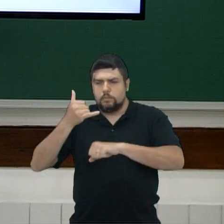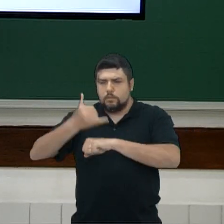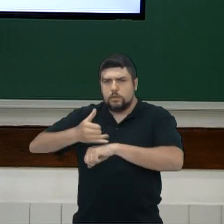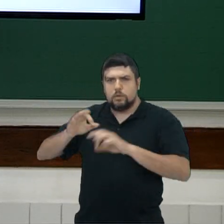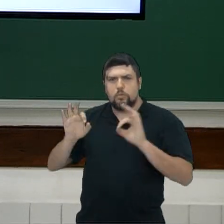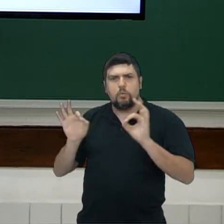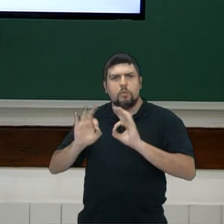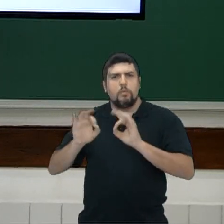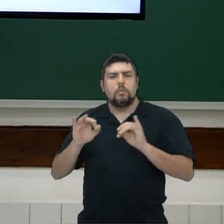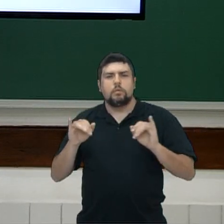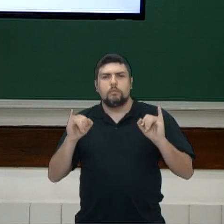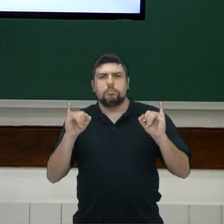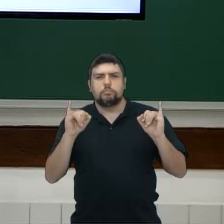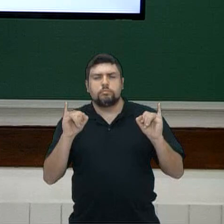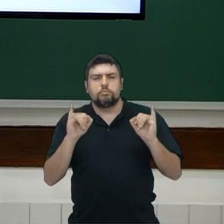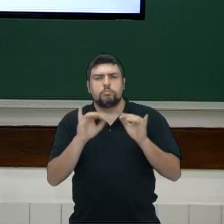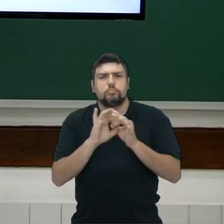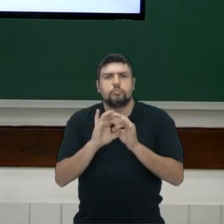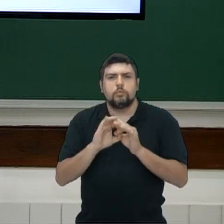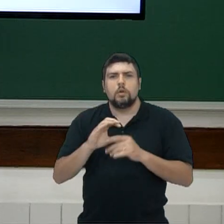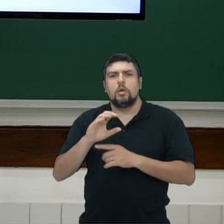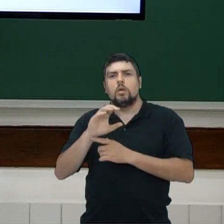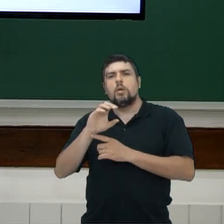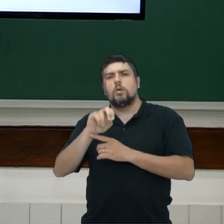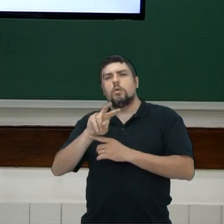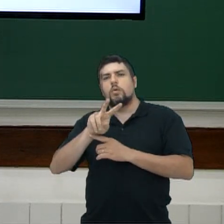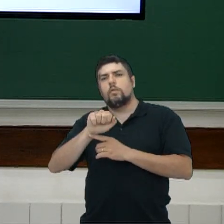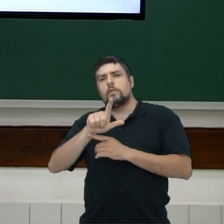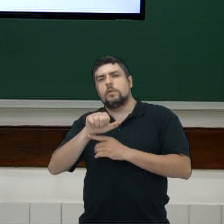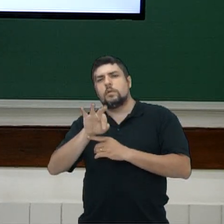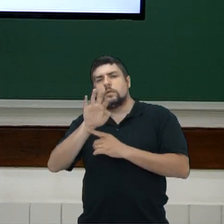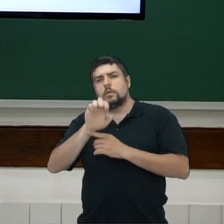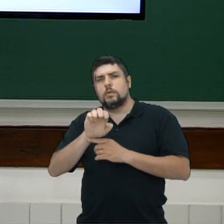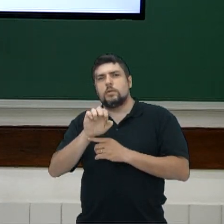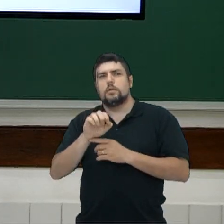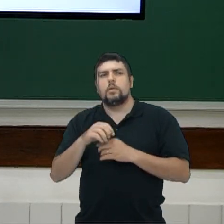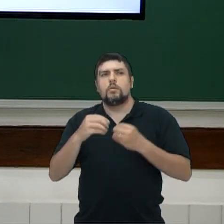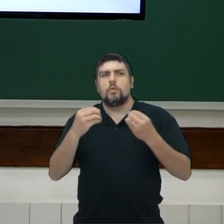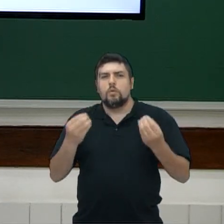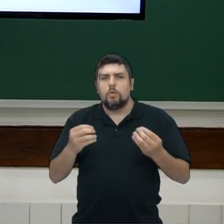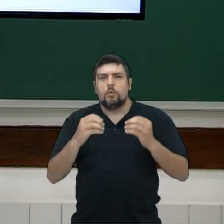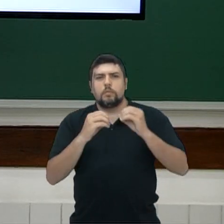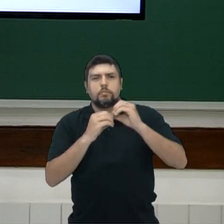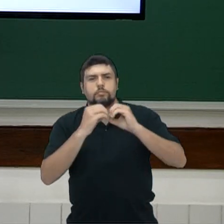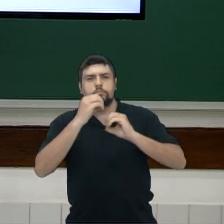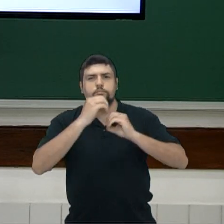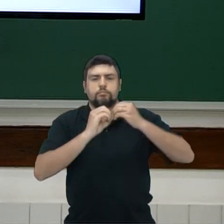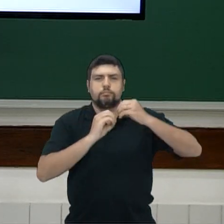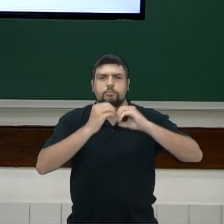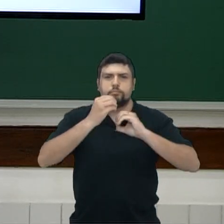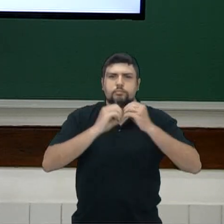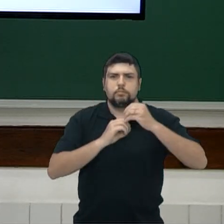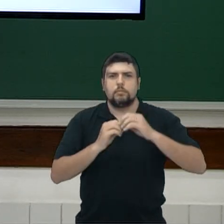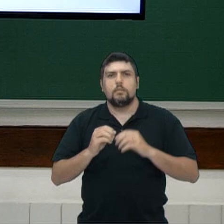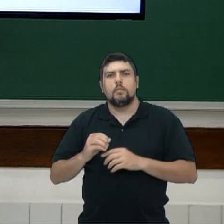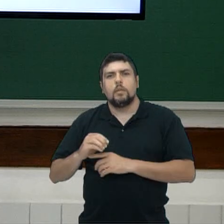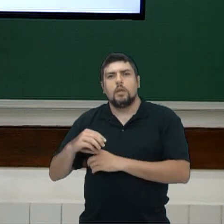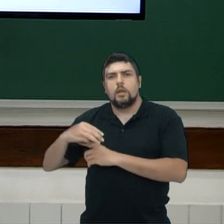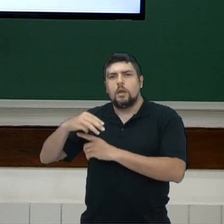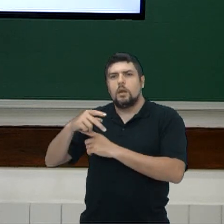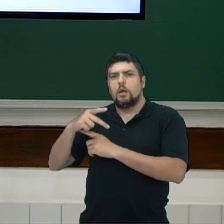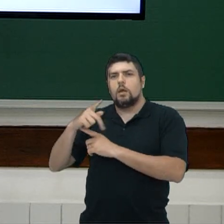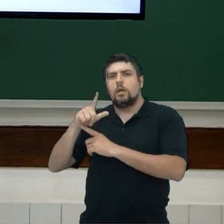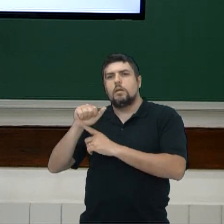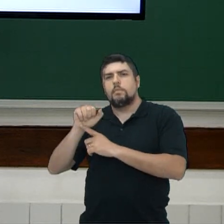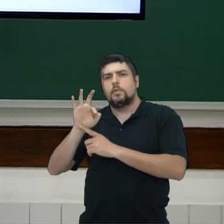ligação covalente. É um composto molecular, forma moléculas. E a platina, somente a